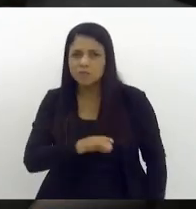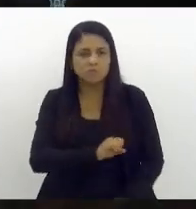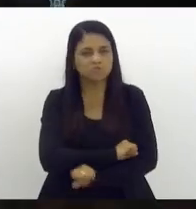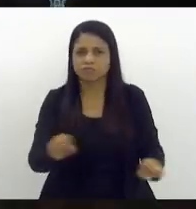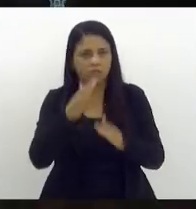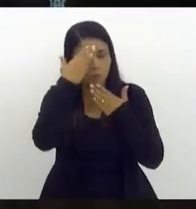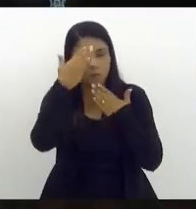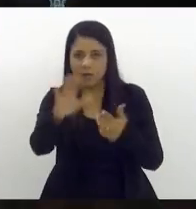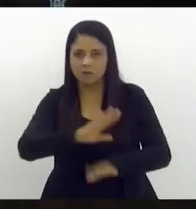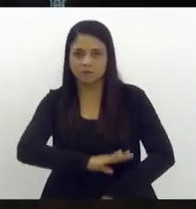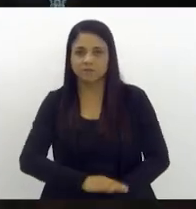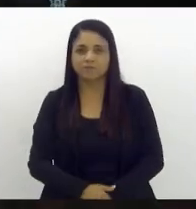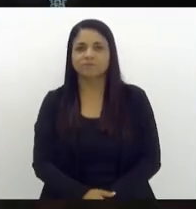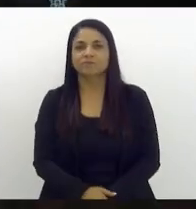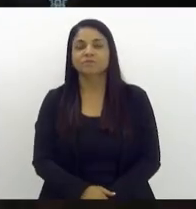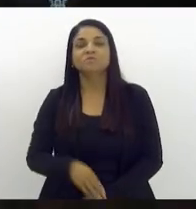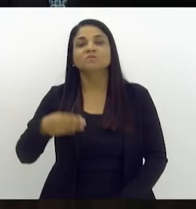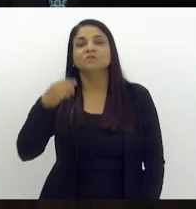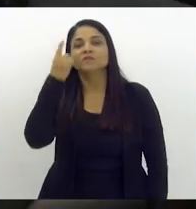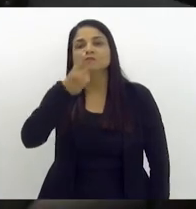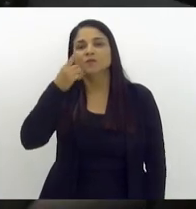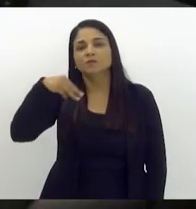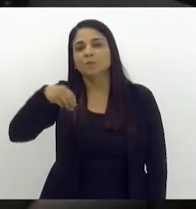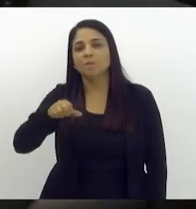Deputado Marcelo Dino.